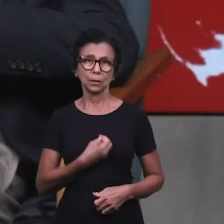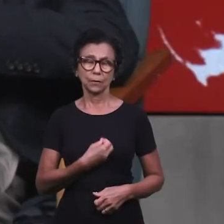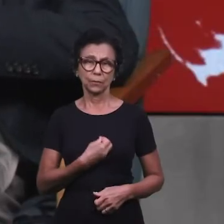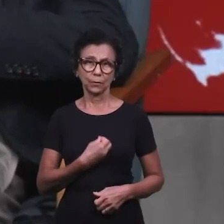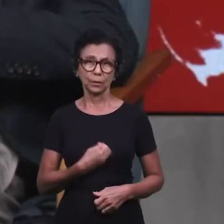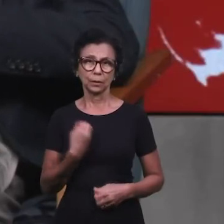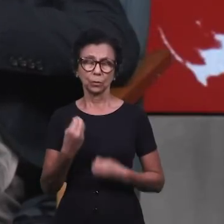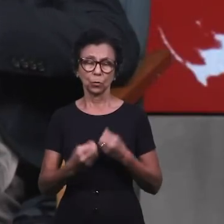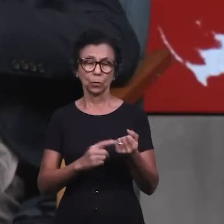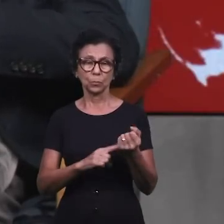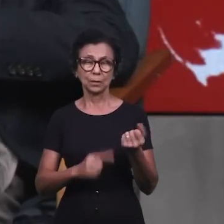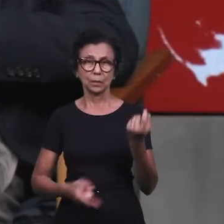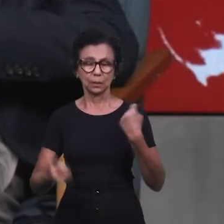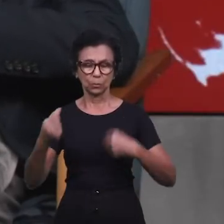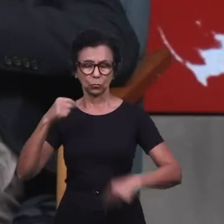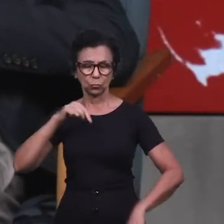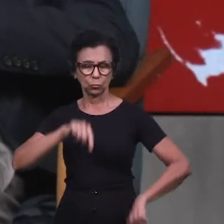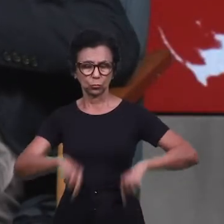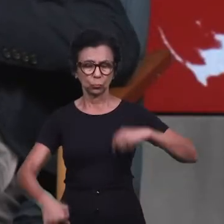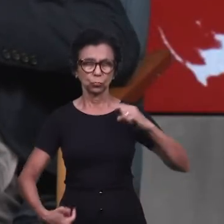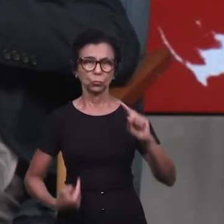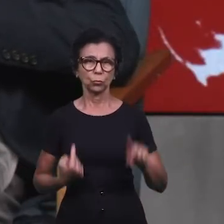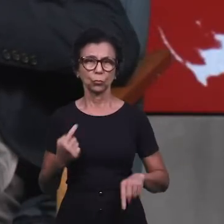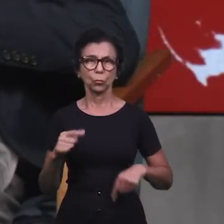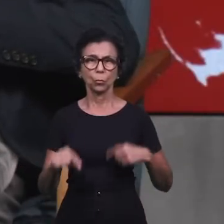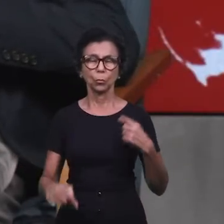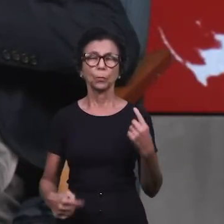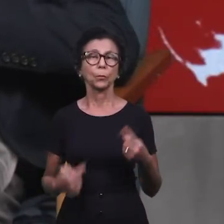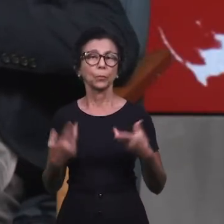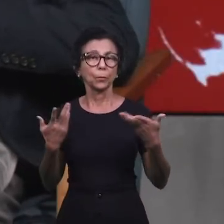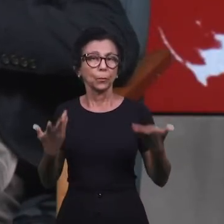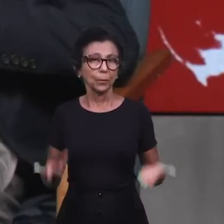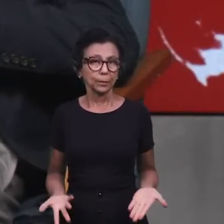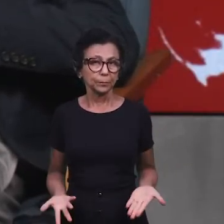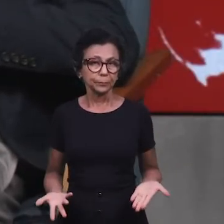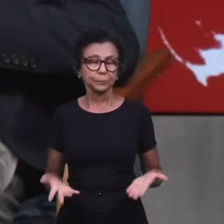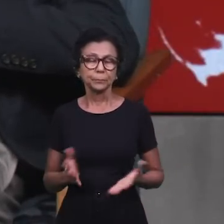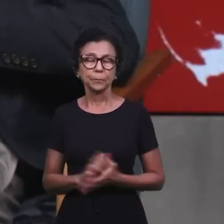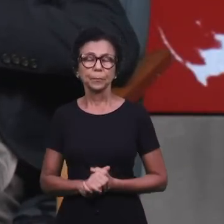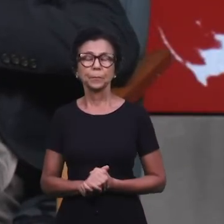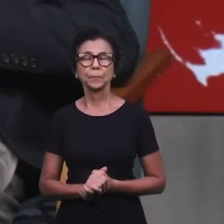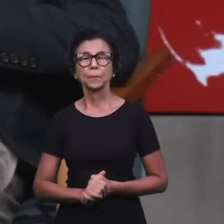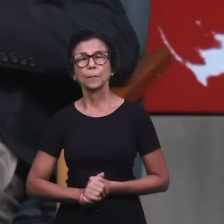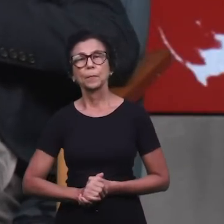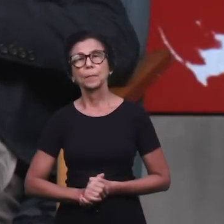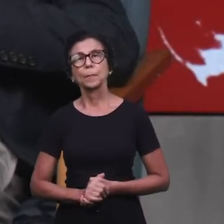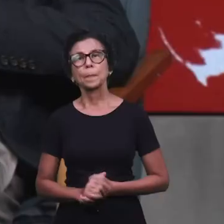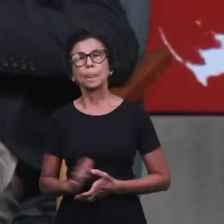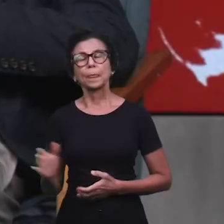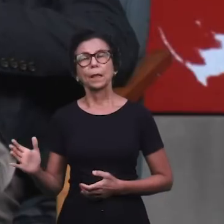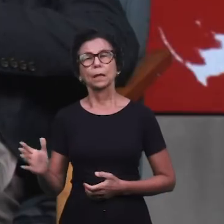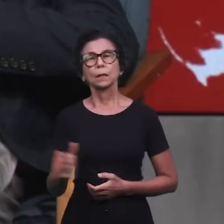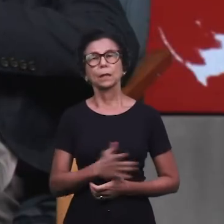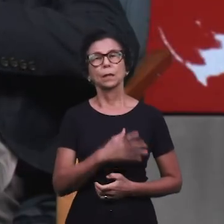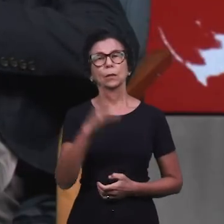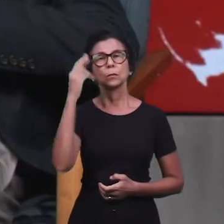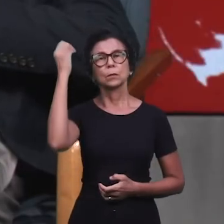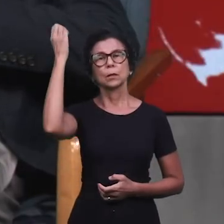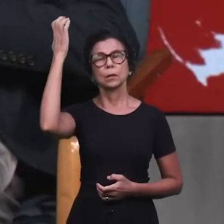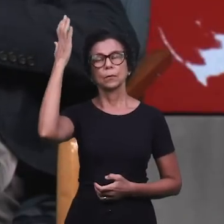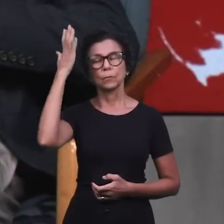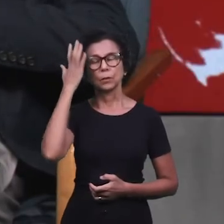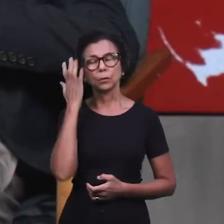Então o Senhor revela que nós teríamos de ter uma ceia mundial